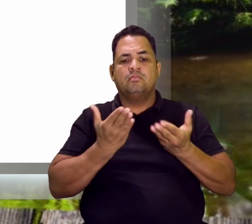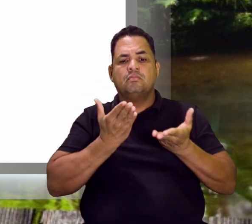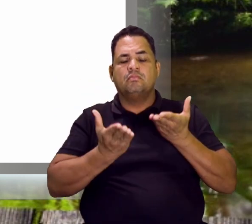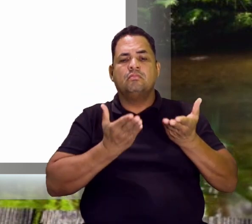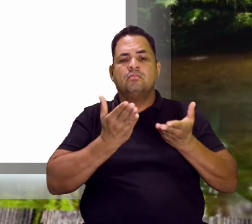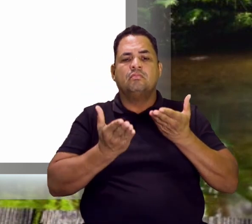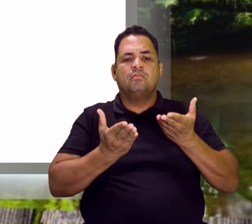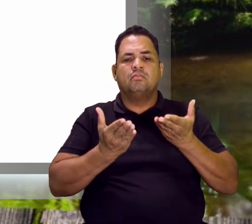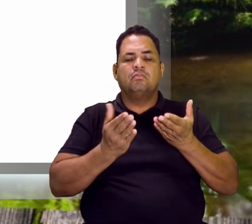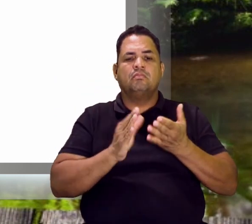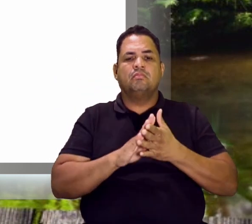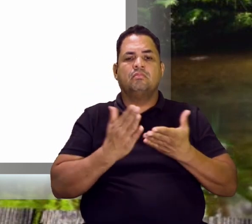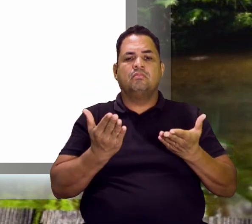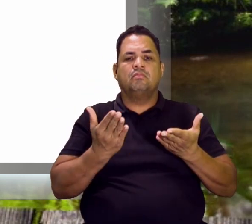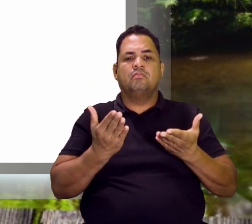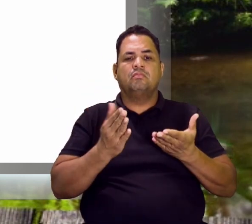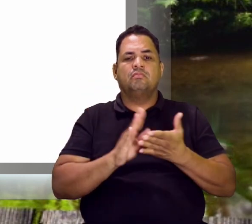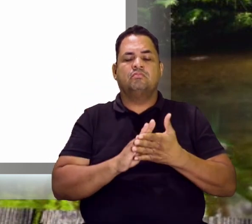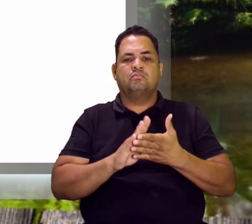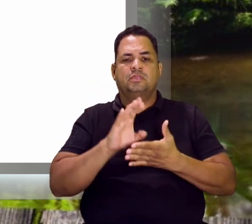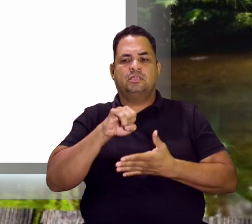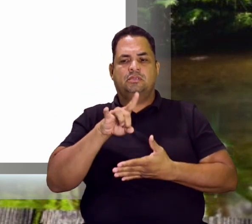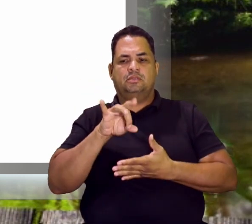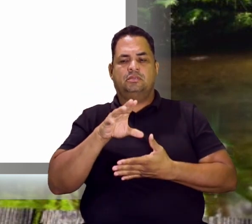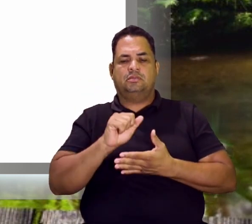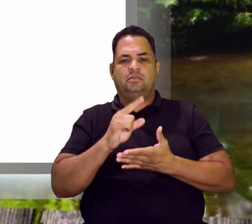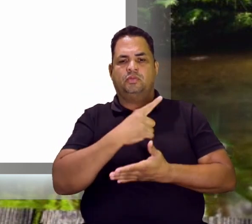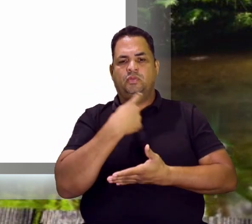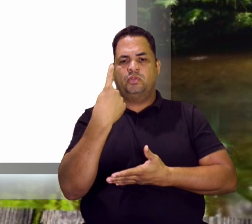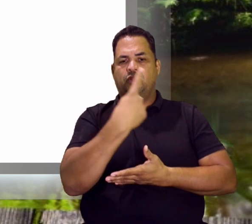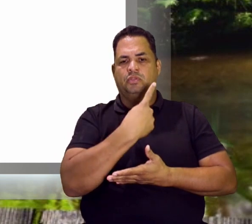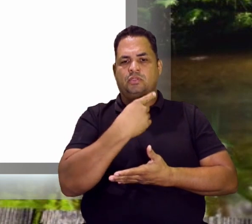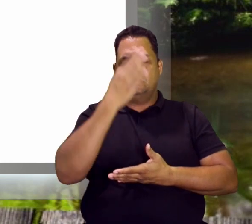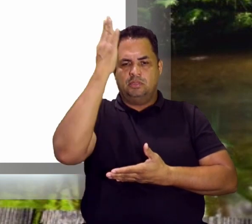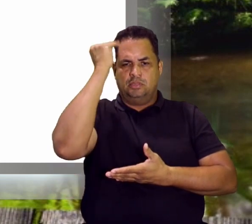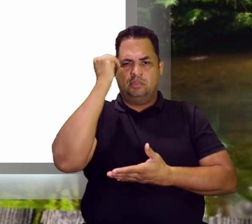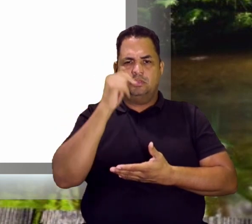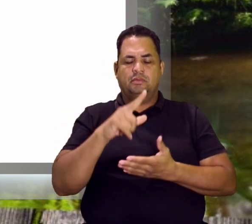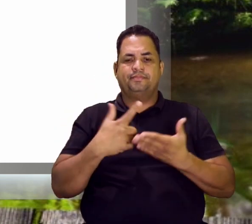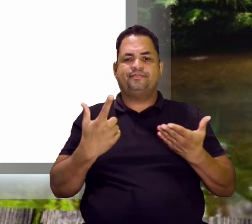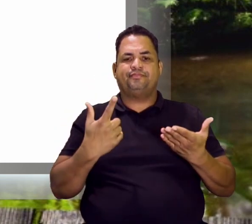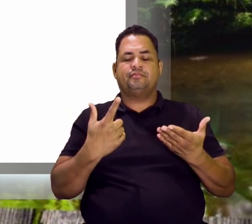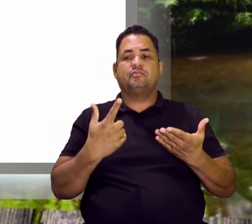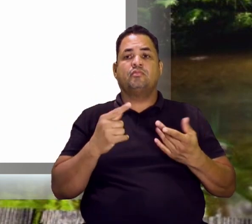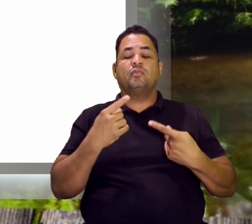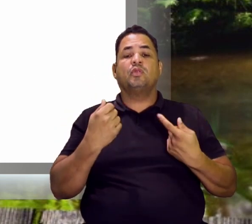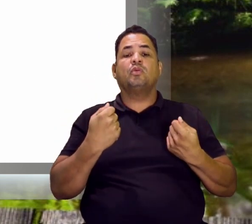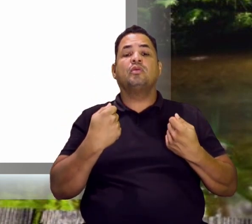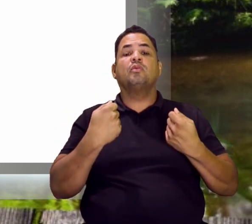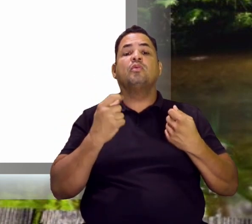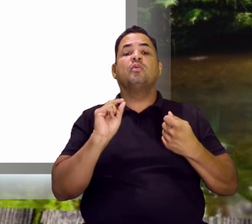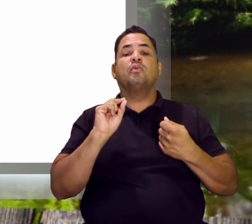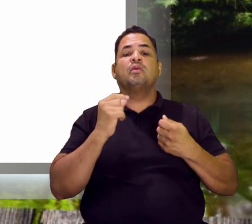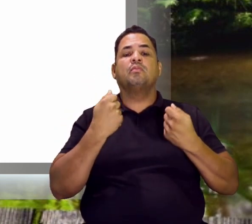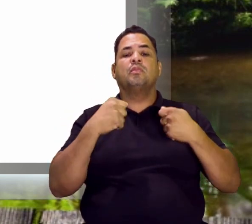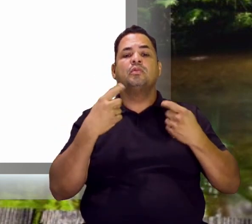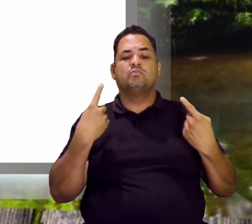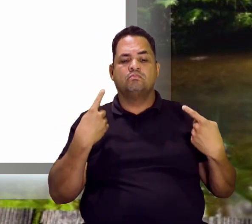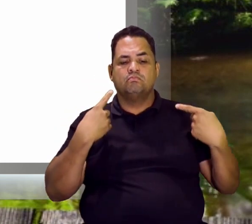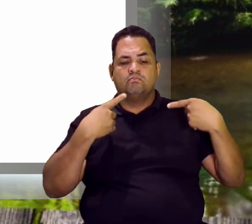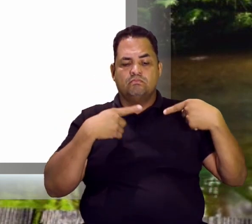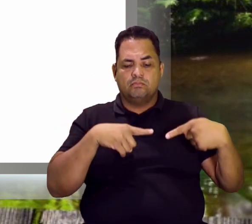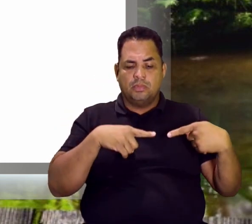tratamento, tá, para esses agentes. Nós sabemos que a única coisa que combate